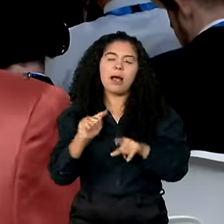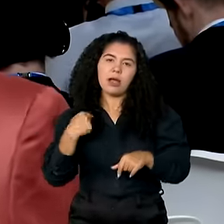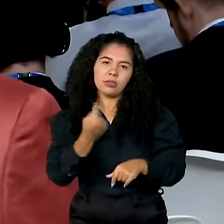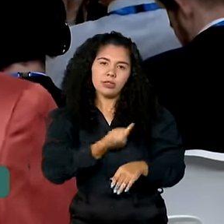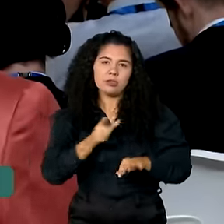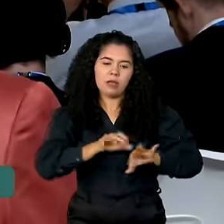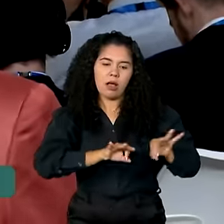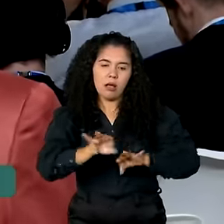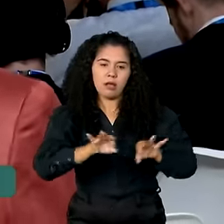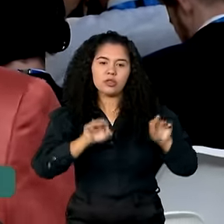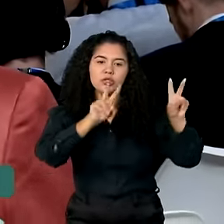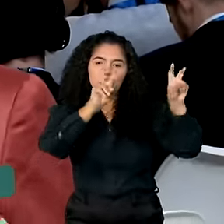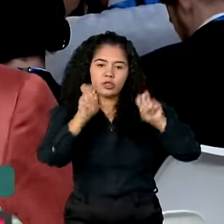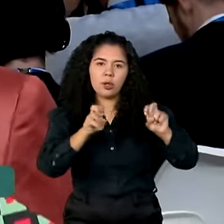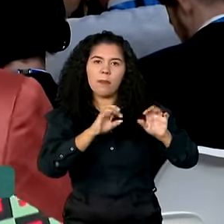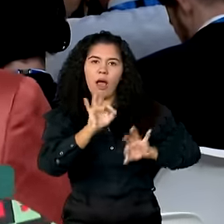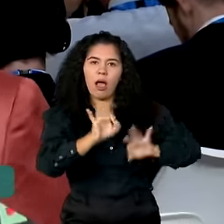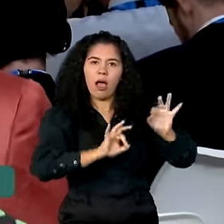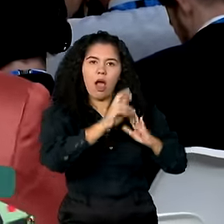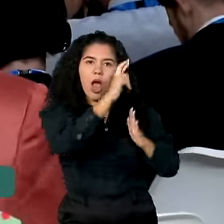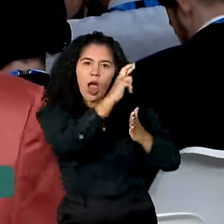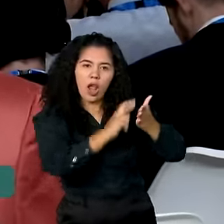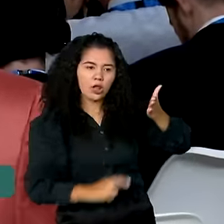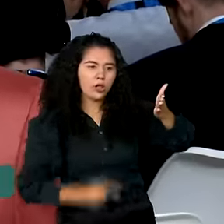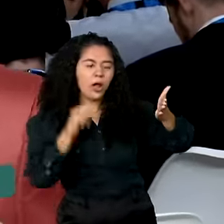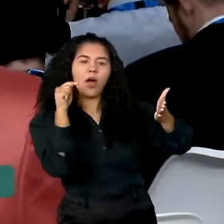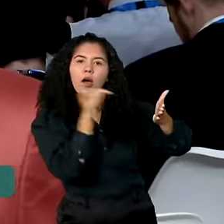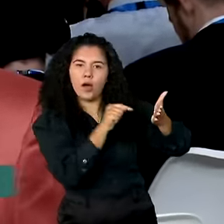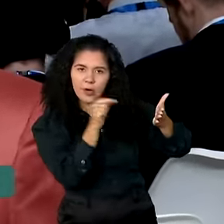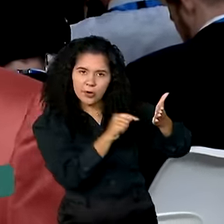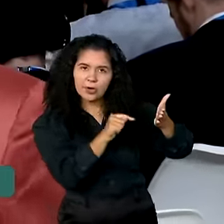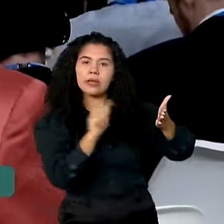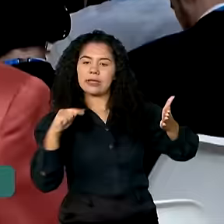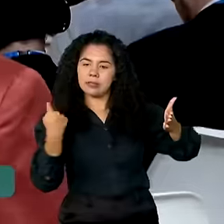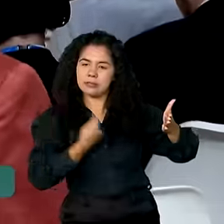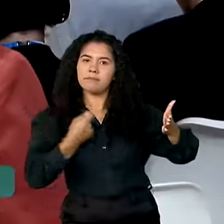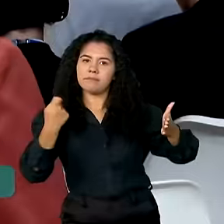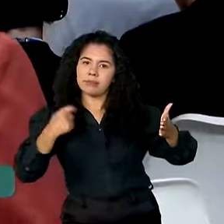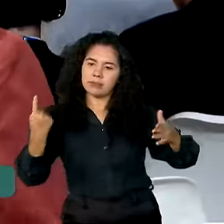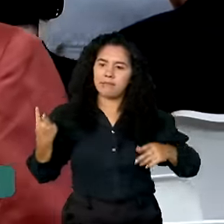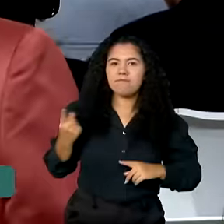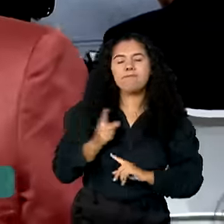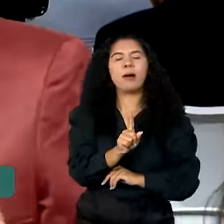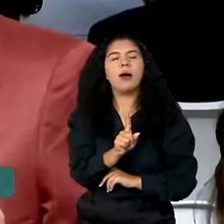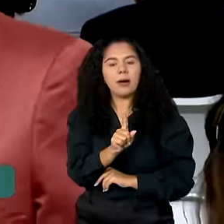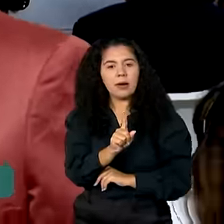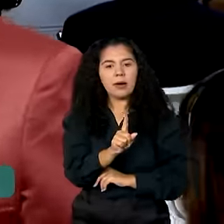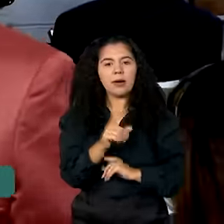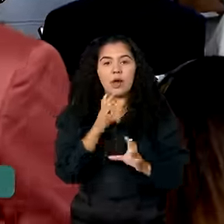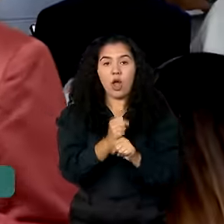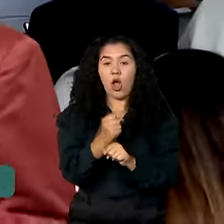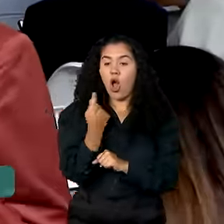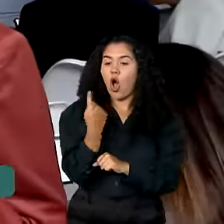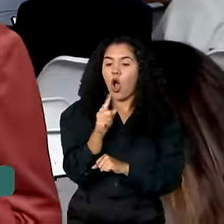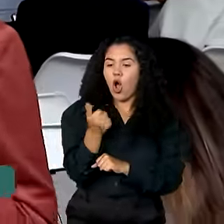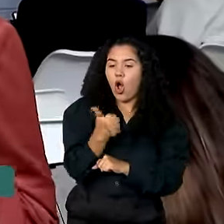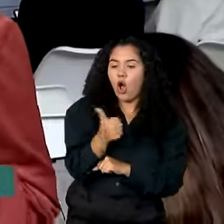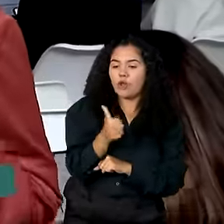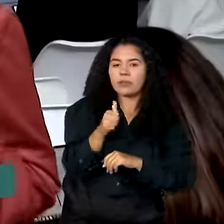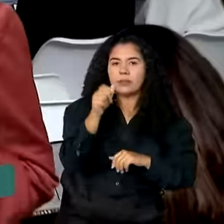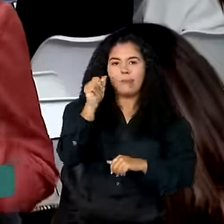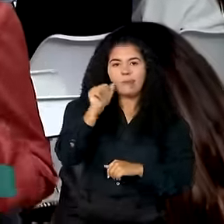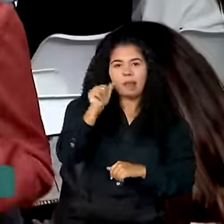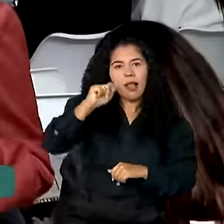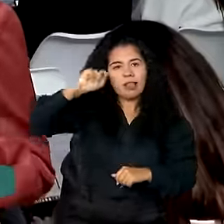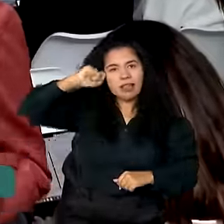né, a partir do nosso relatório, que é o relatório Nada Sem Nós Sobre Nós. É um relatório que foi construído por essas 11 mulheres negras que entregam a rede